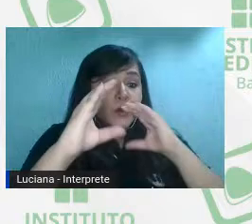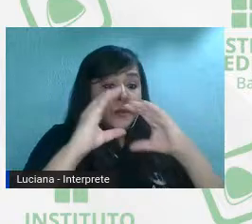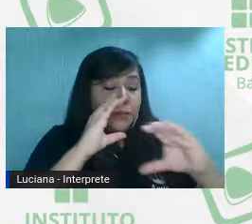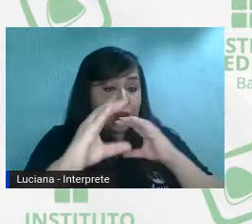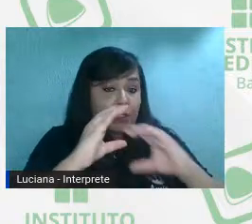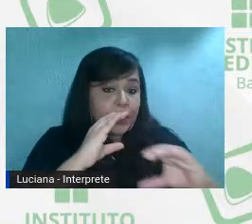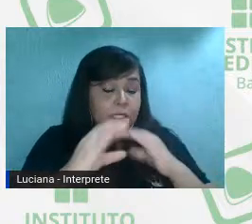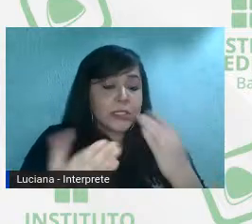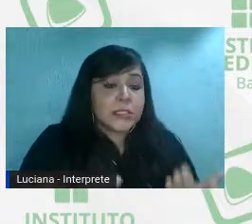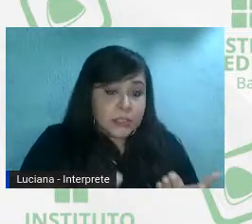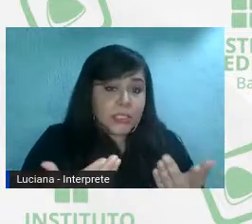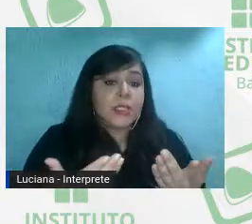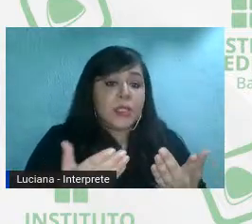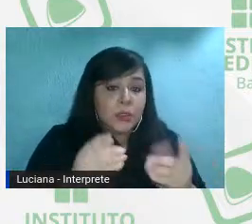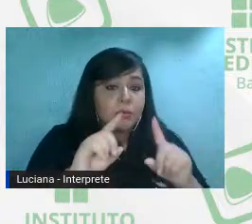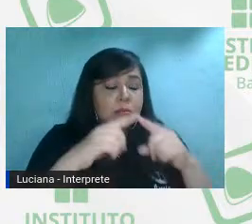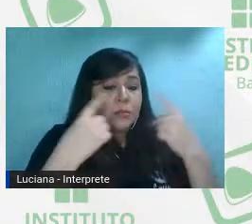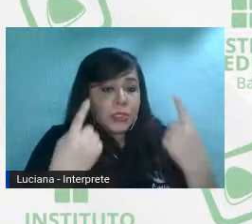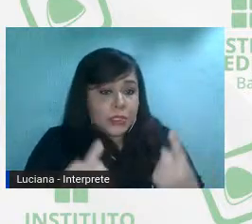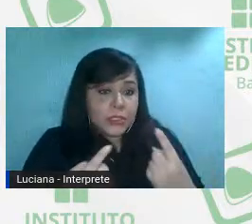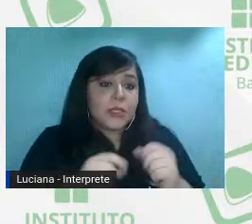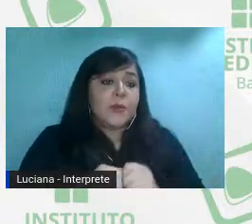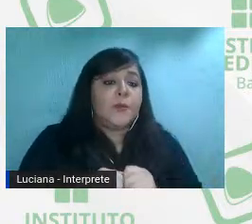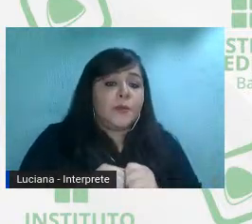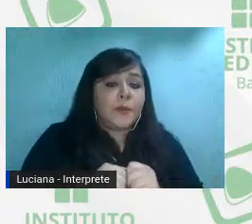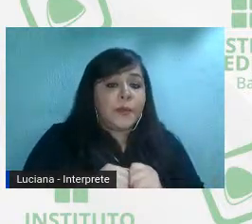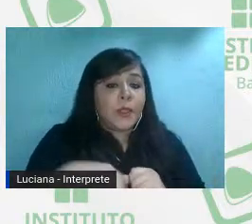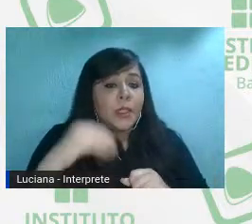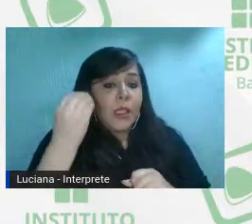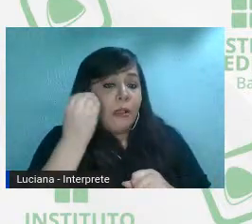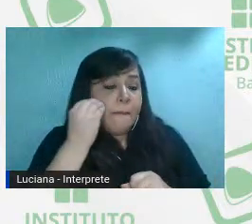ele traz algo que é extremamente